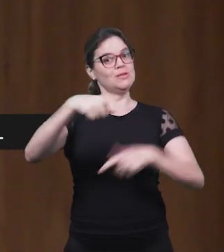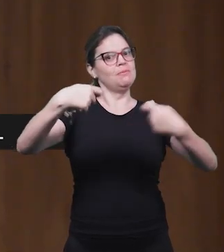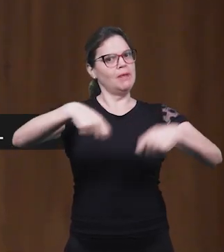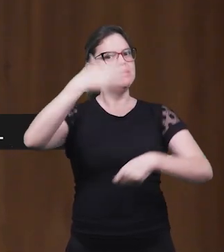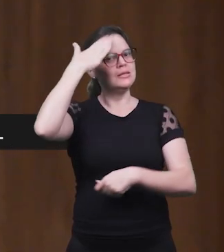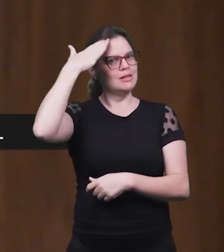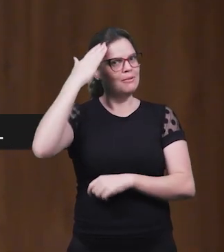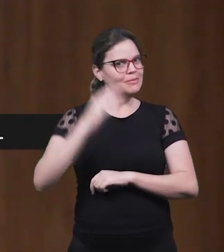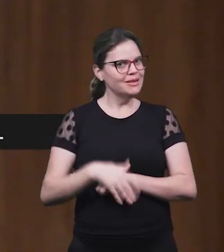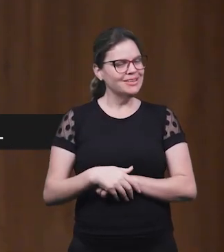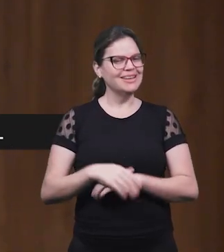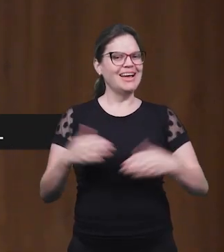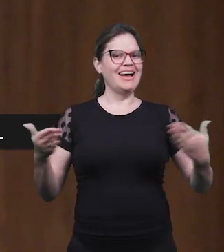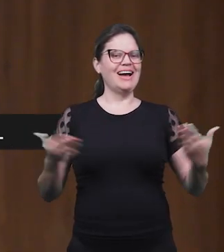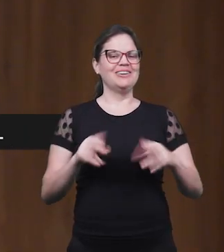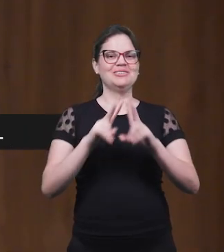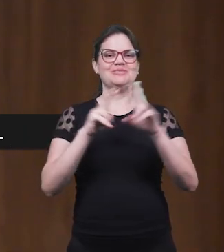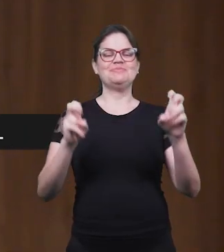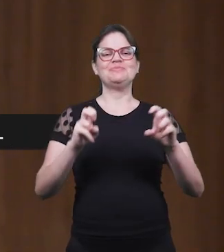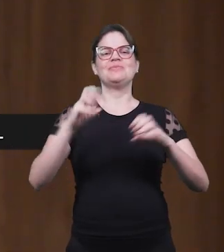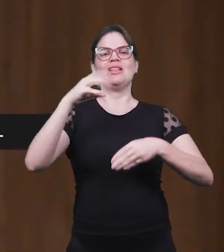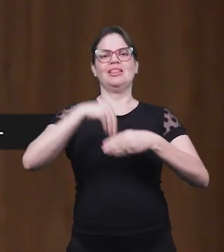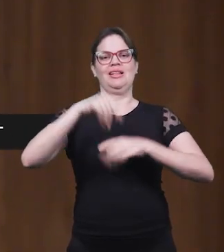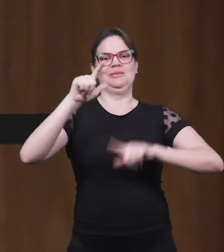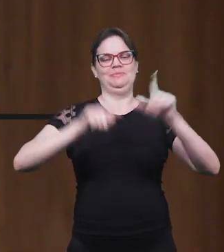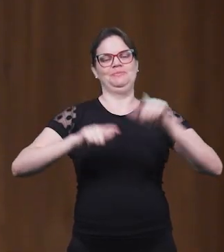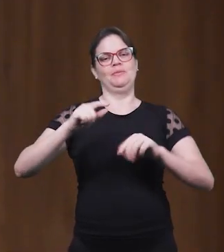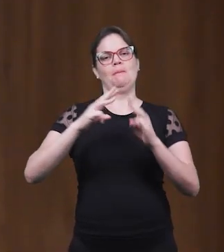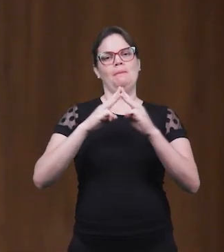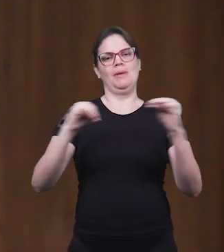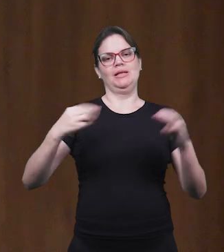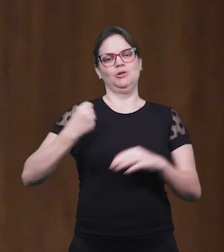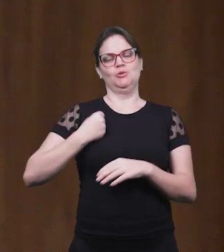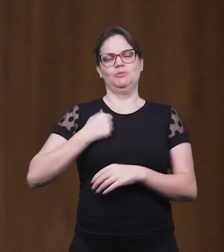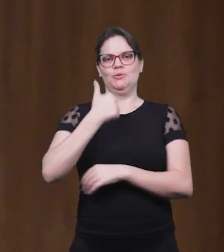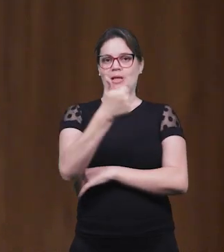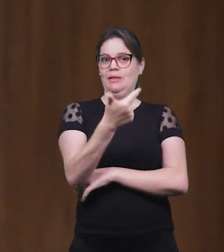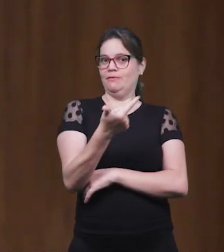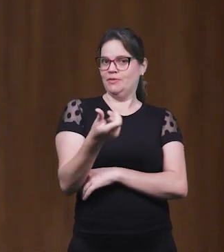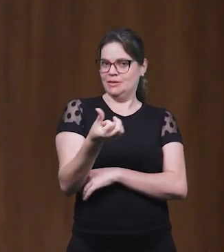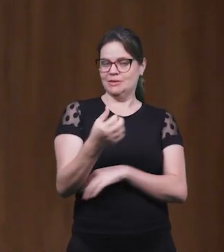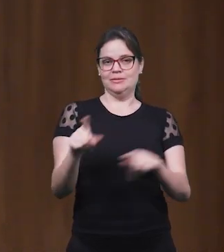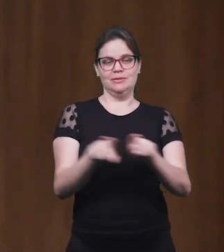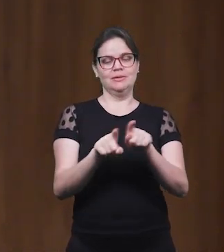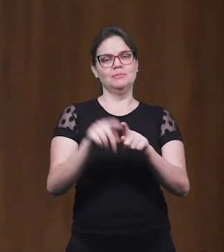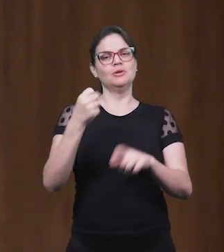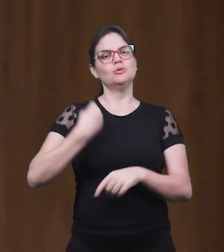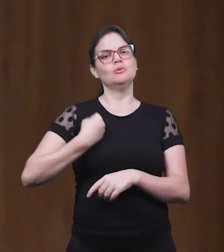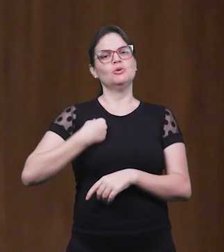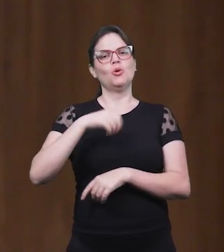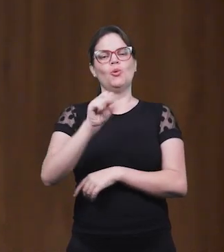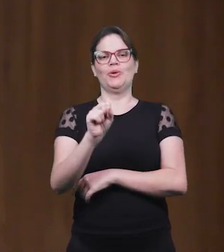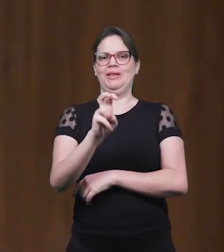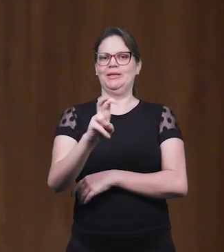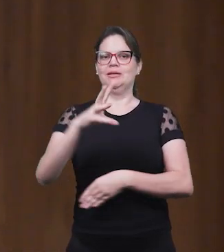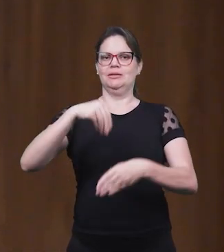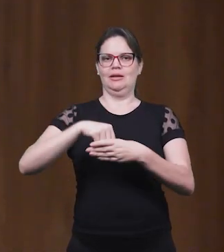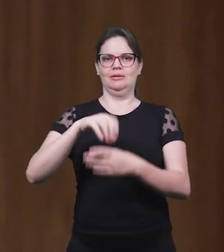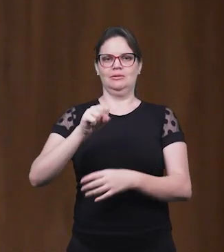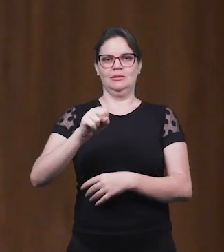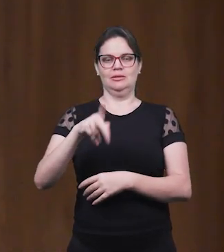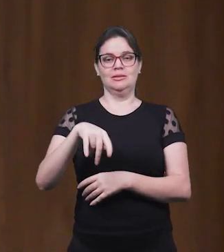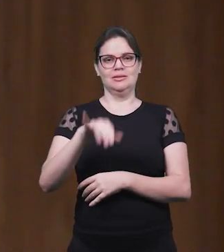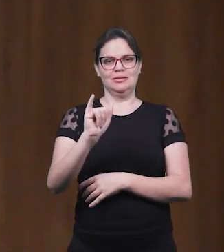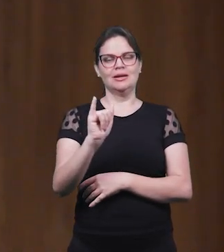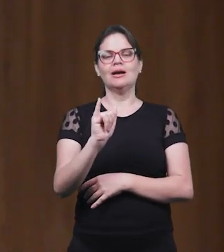Precisa Saber. Estamos falando no canal 126, a TV Manaim, Bratel, também no canal 85, nova parabola